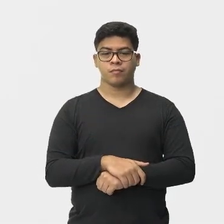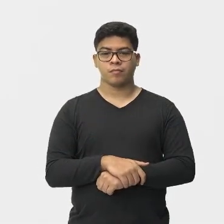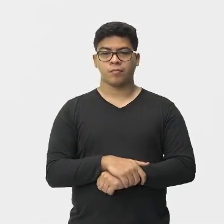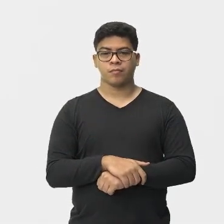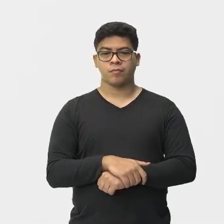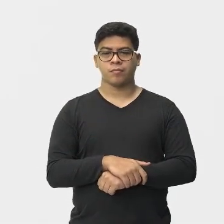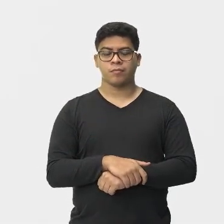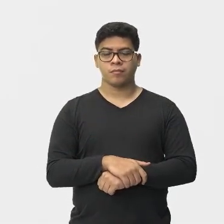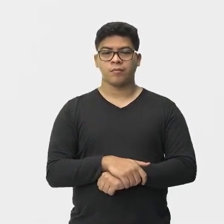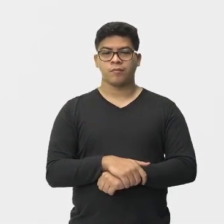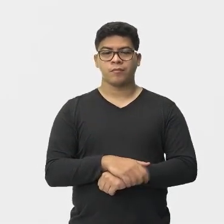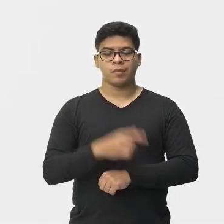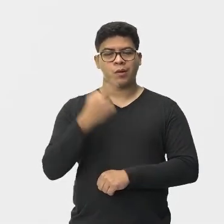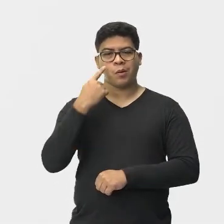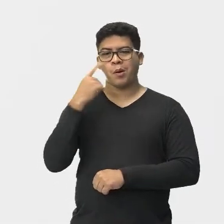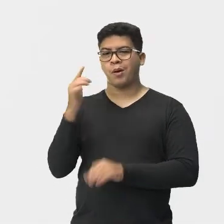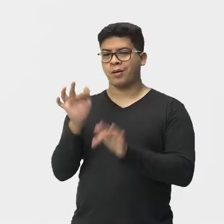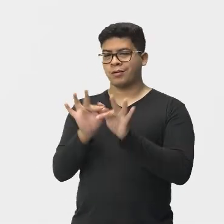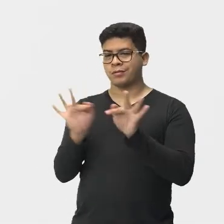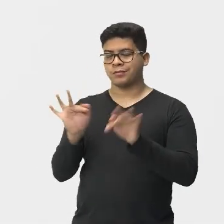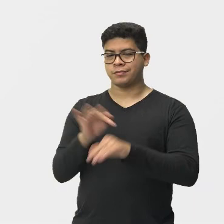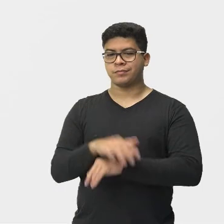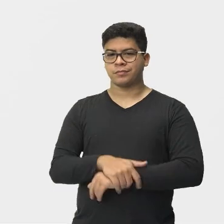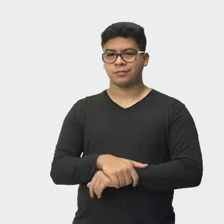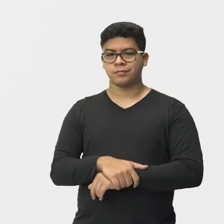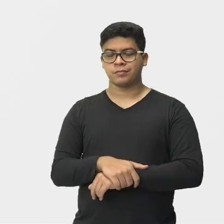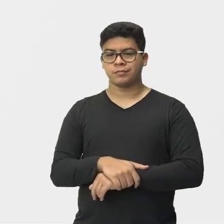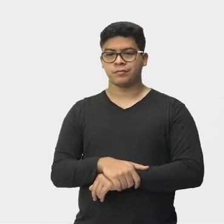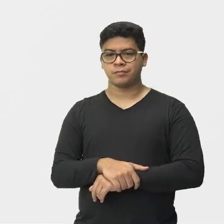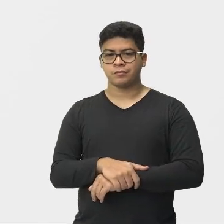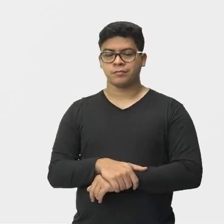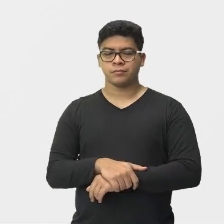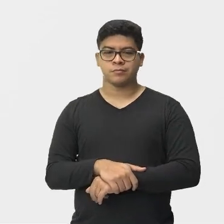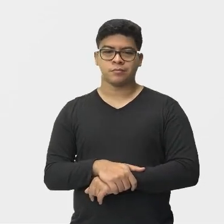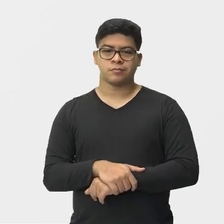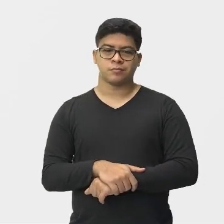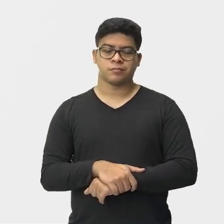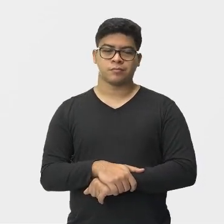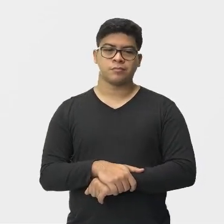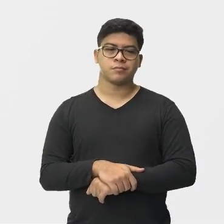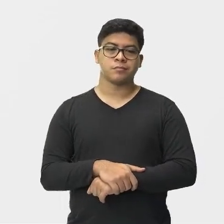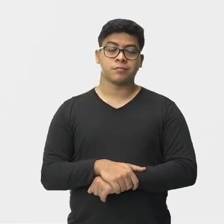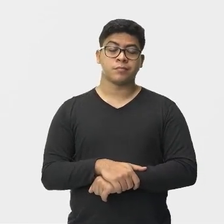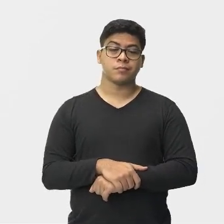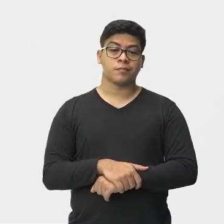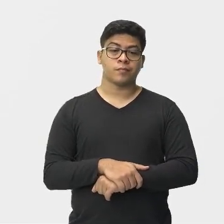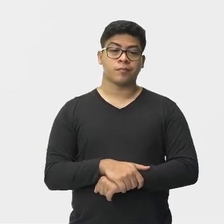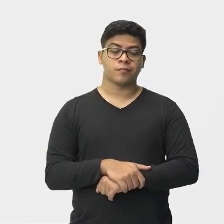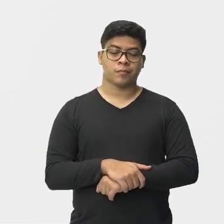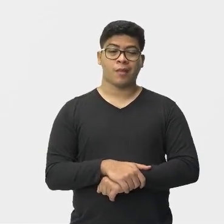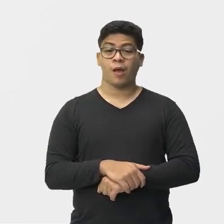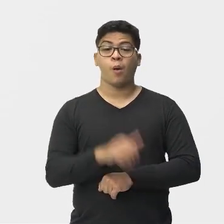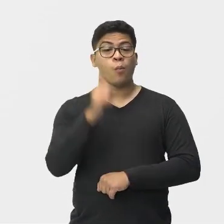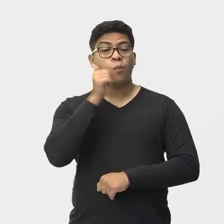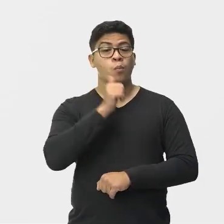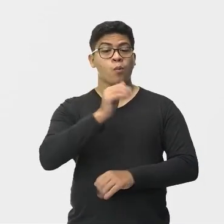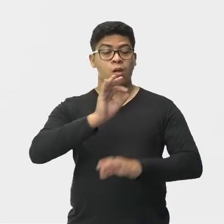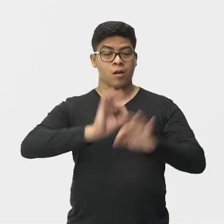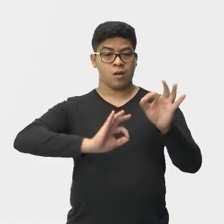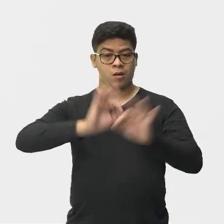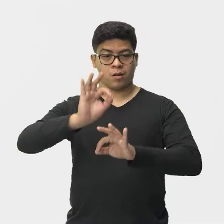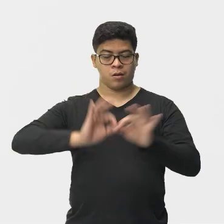lee, tá certo? Aqui, Rosa preparou os bocadillos para os niños. Estou dizendo que a